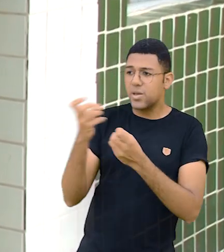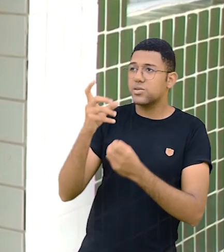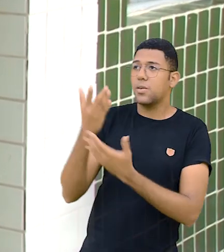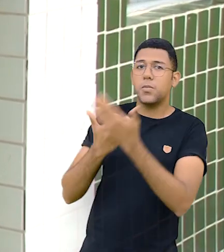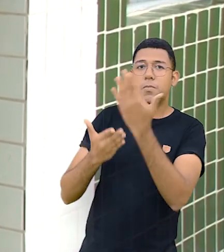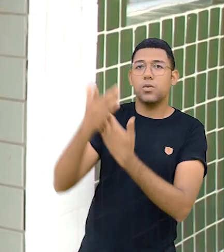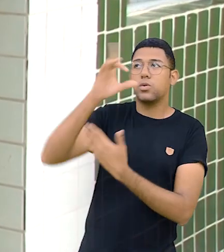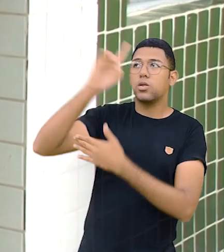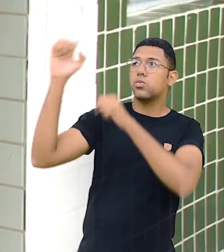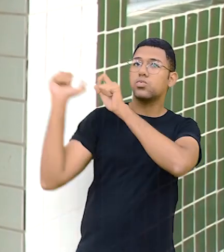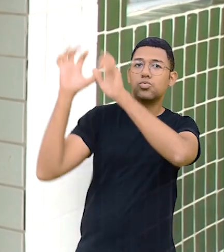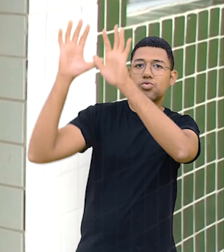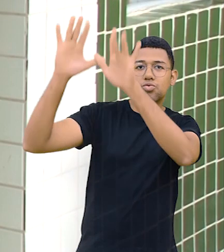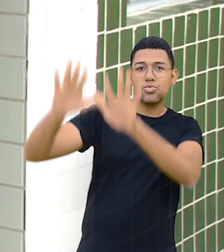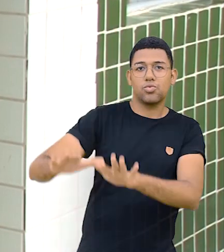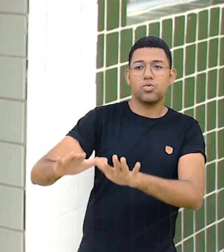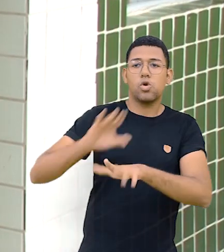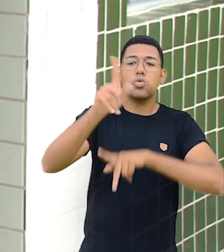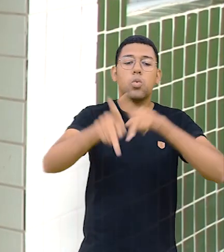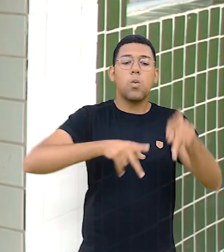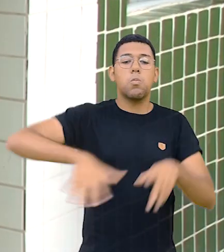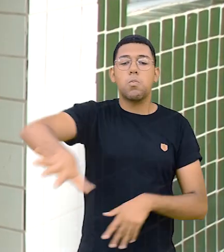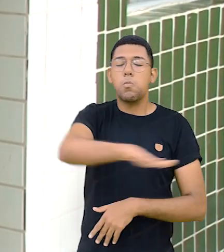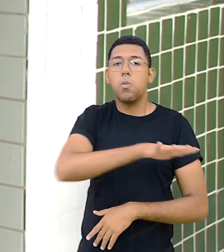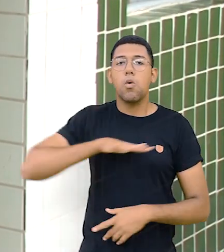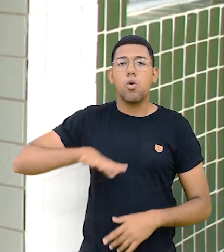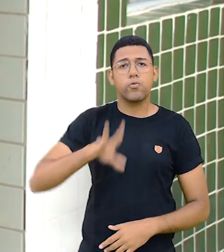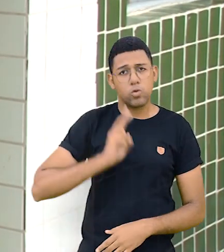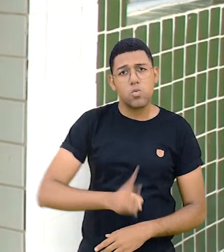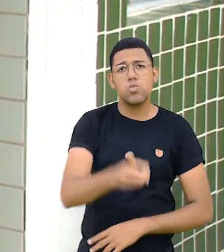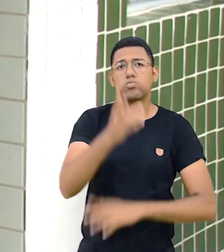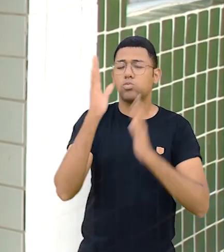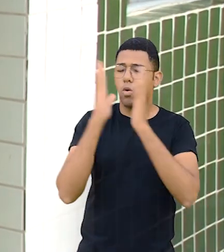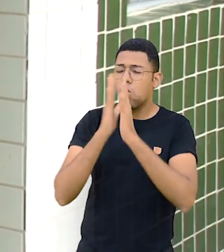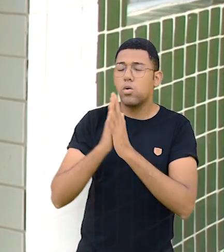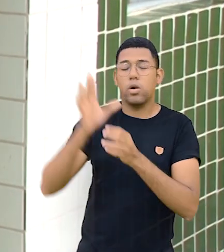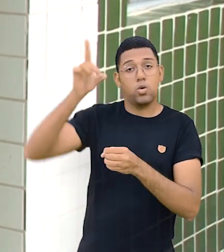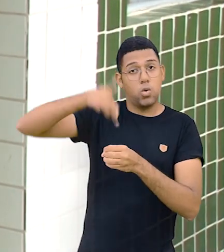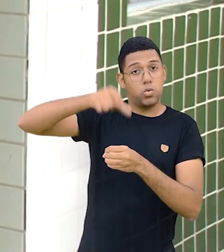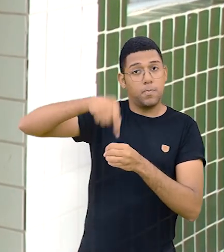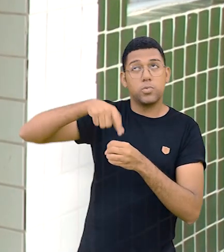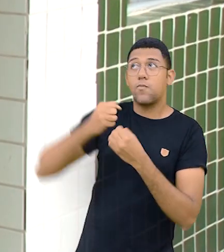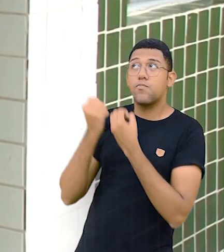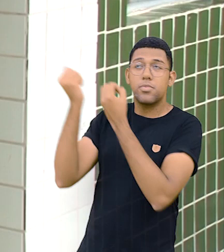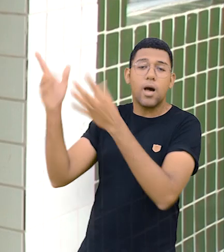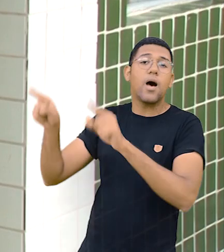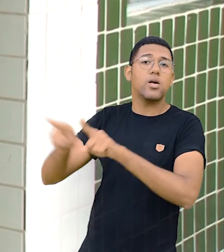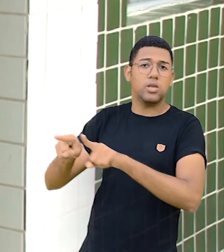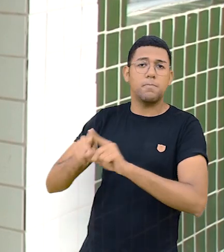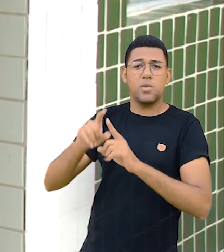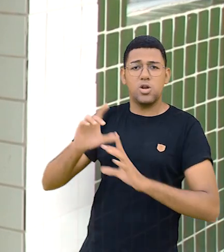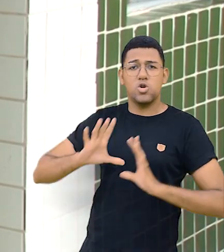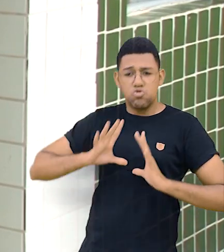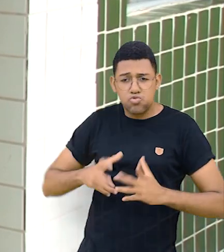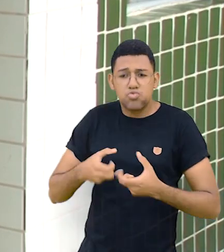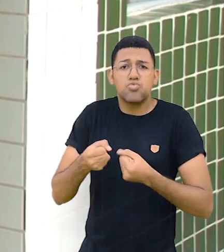estendida, a bênção do Senhor sobre o seu povo, que tem orado, tem contribuído, tem somado esforços